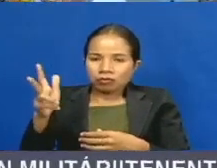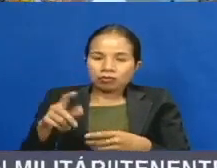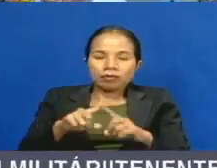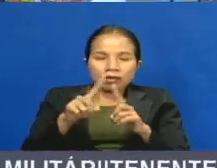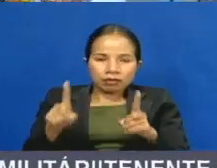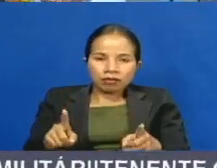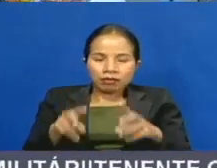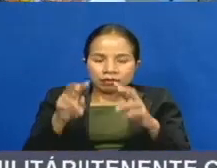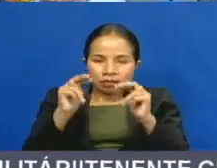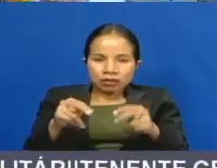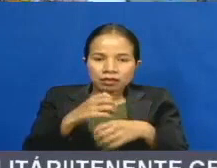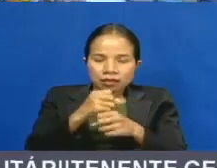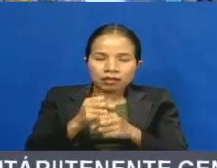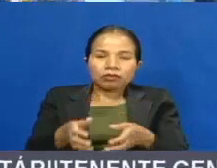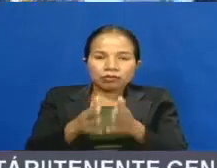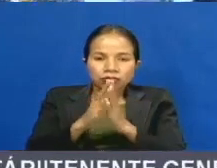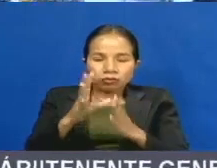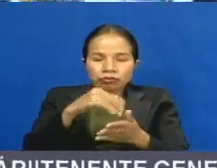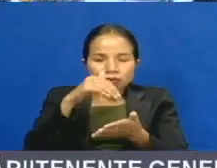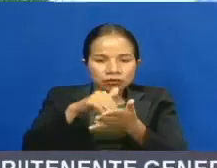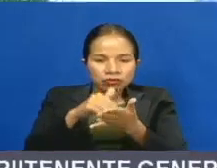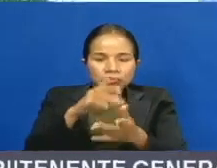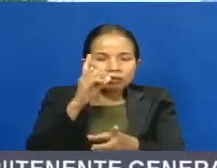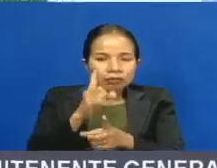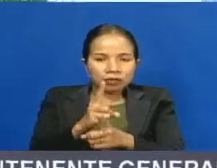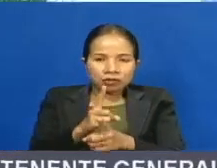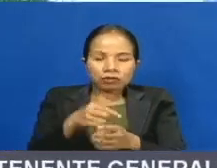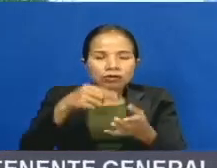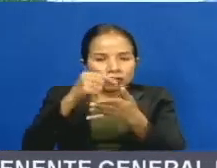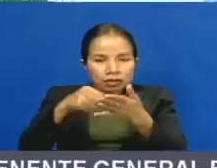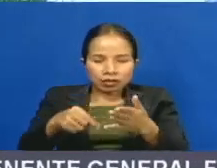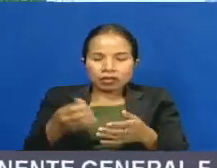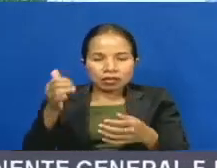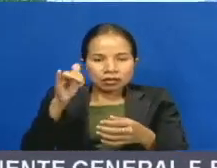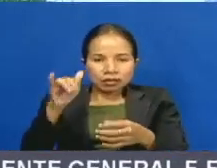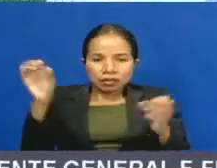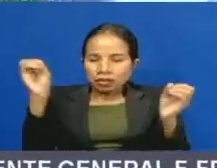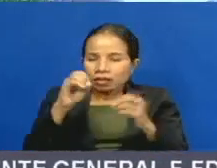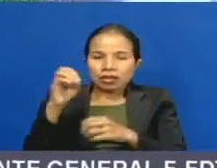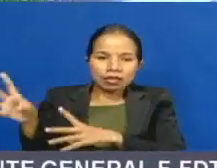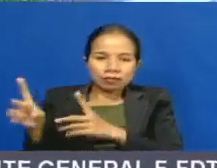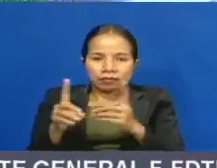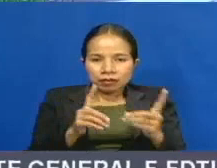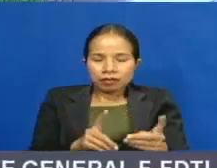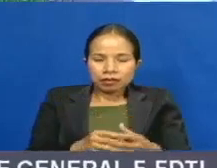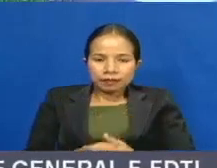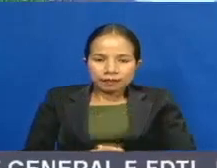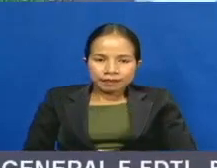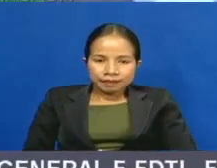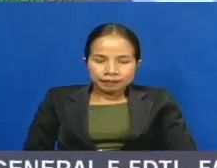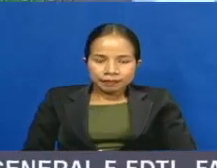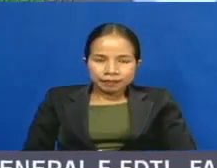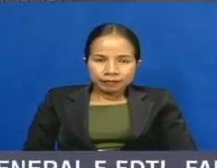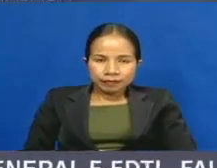mai be precisa halo consulta no estudo nebe klean o de ajusta e reparte sira nebe la consegue implementa. Ba